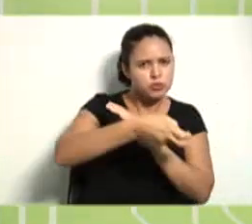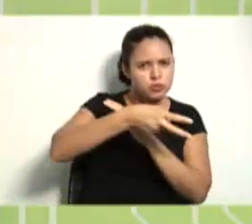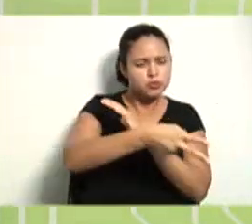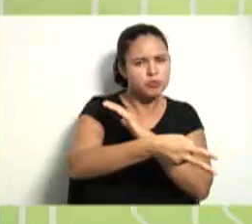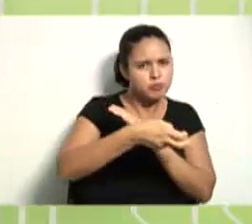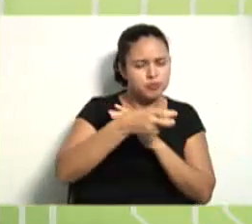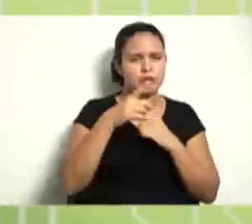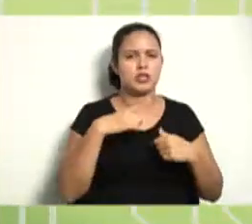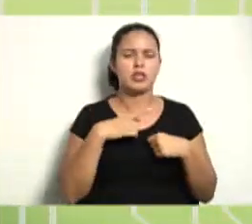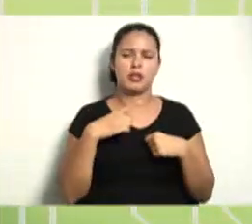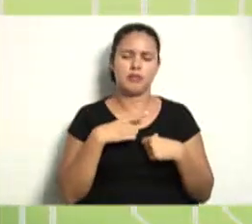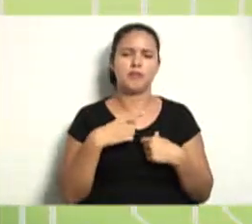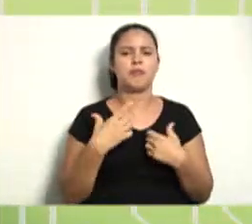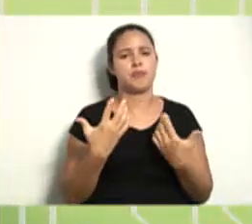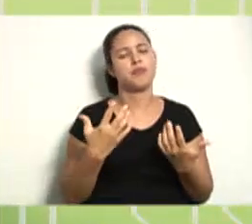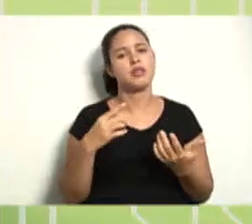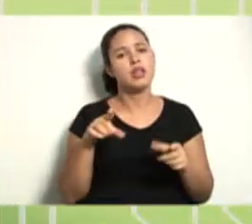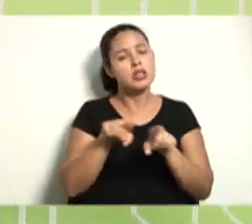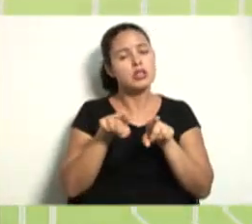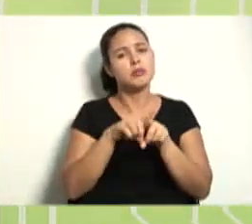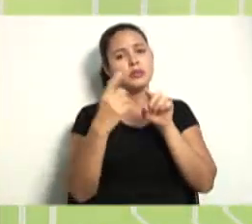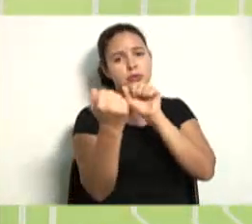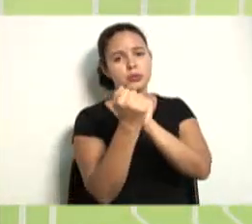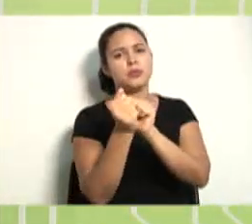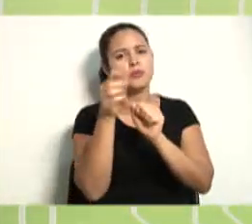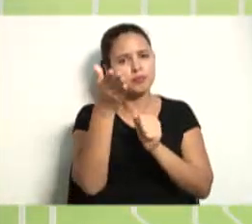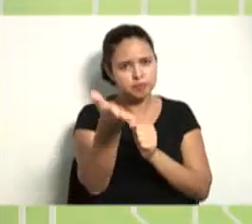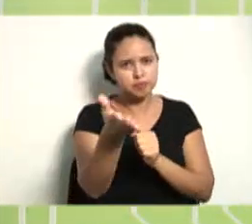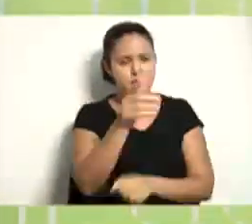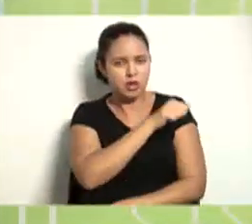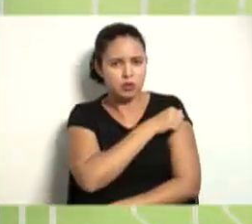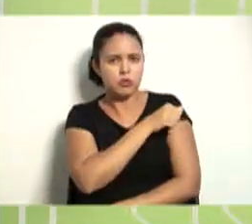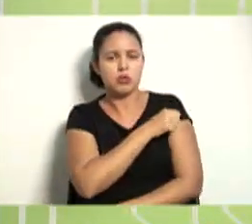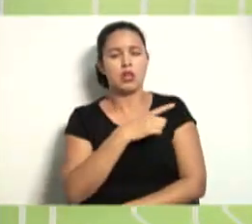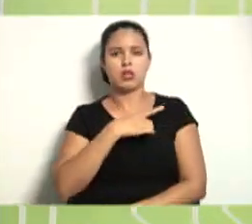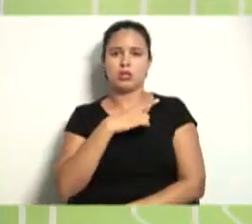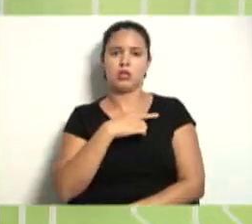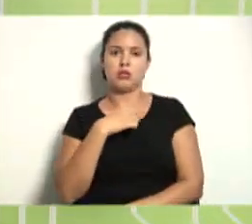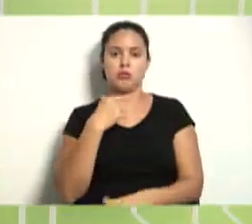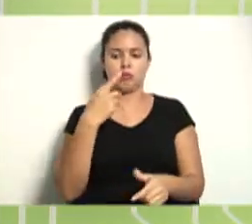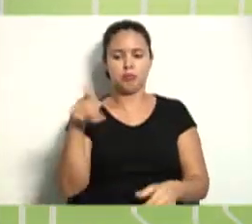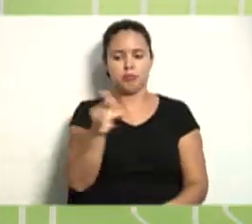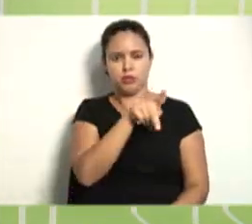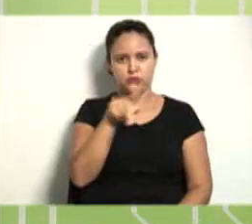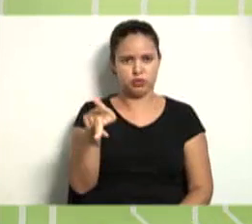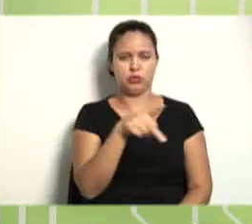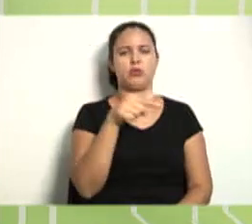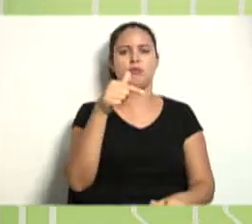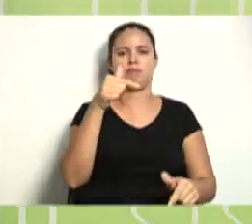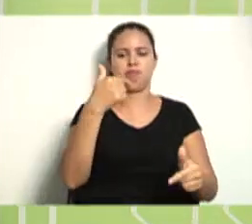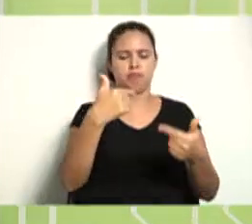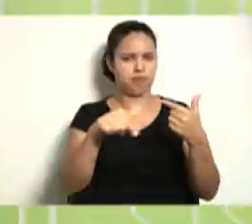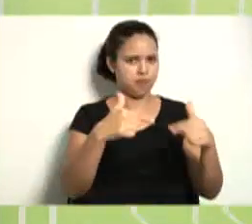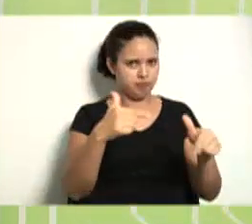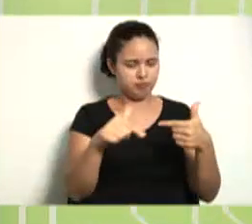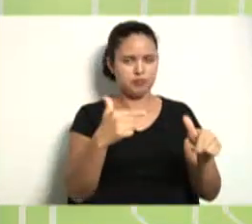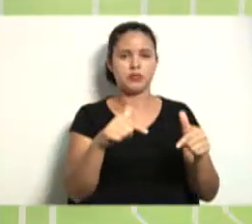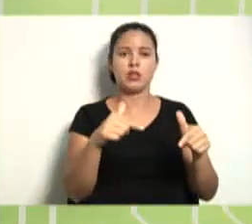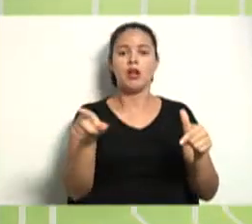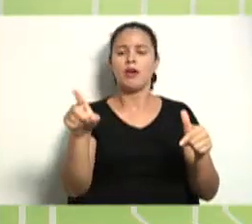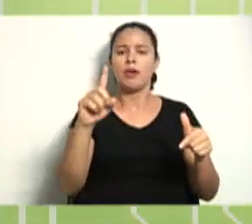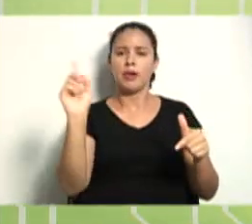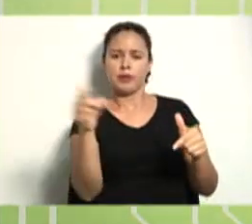os professores tutores que estão aí com vocês, todos nós estamos realizando um trabalho, todos nós temos